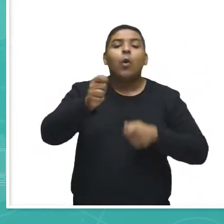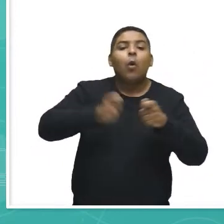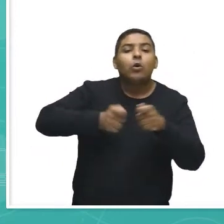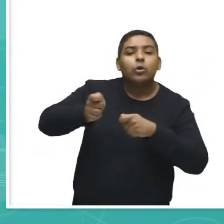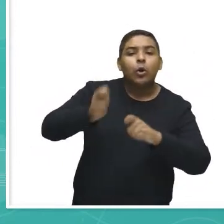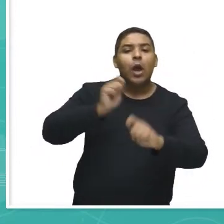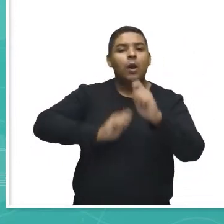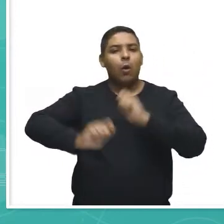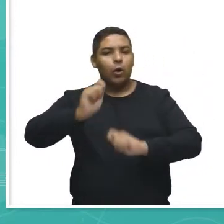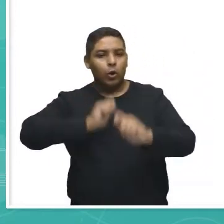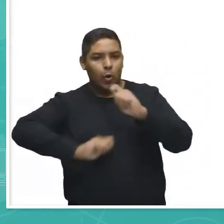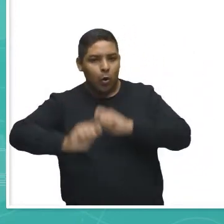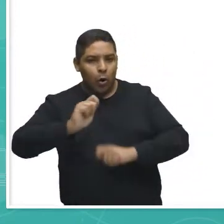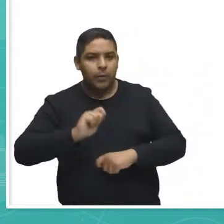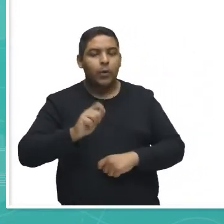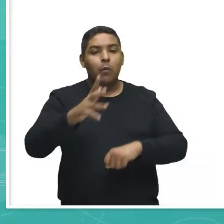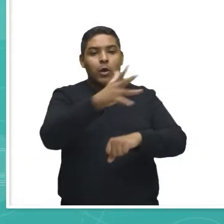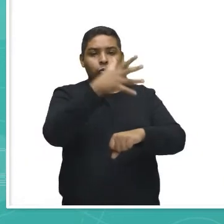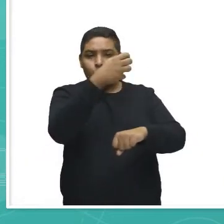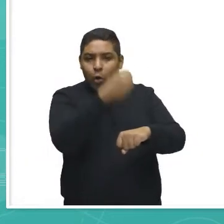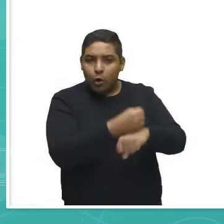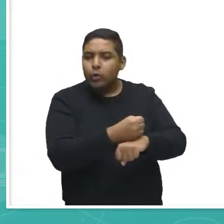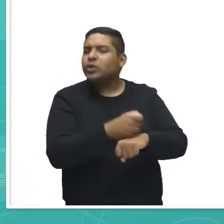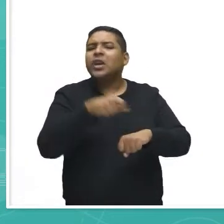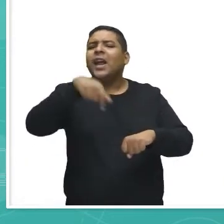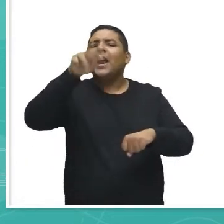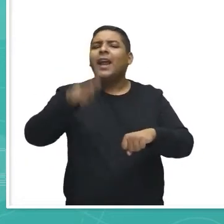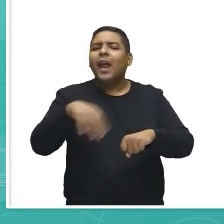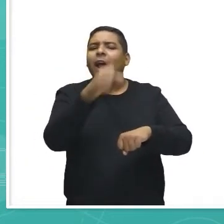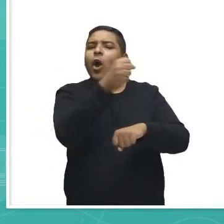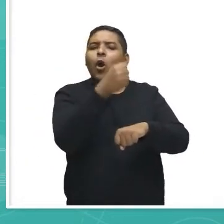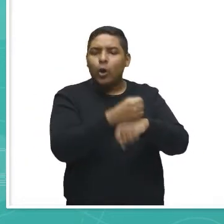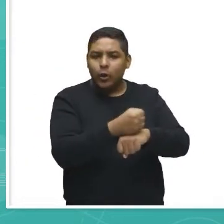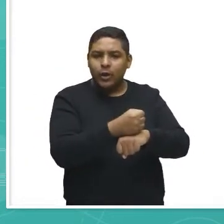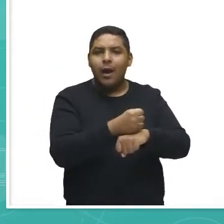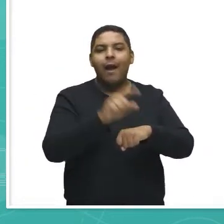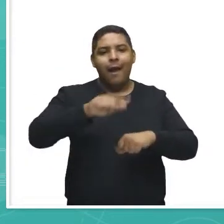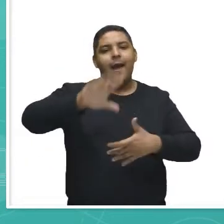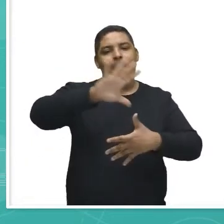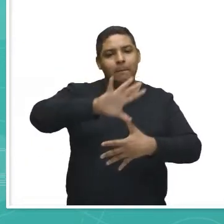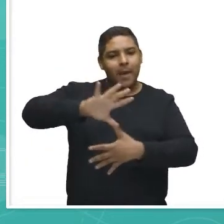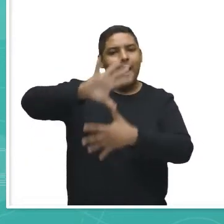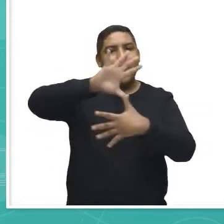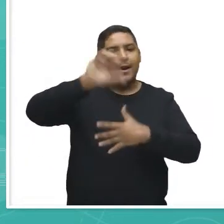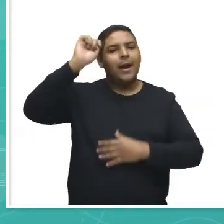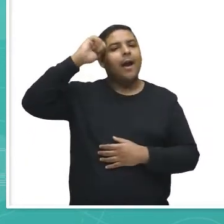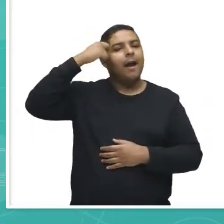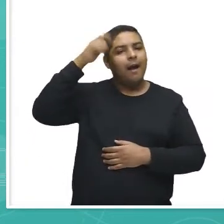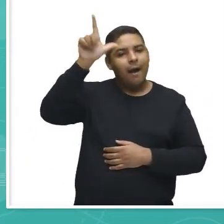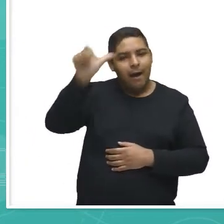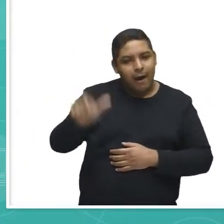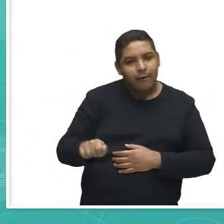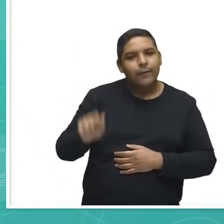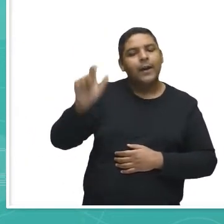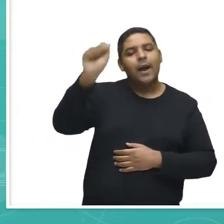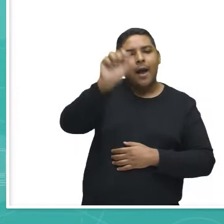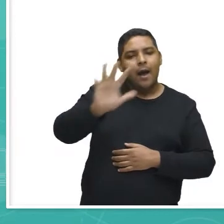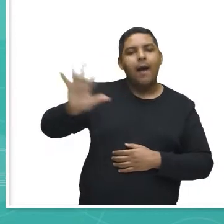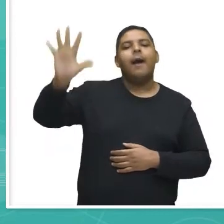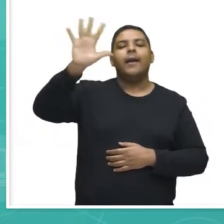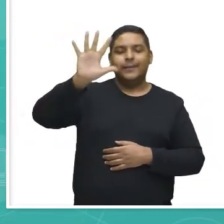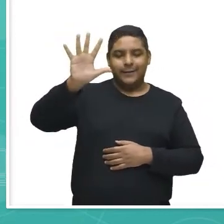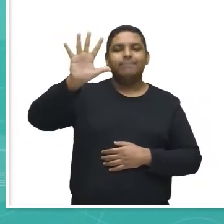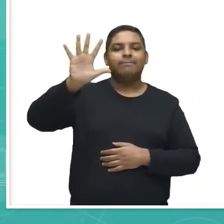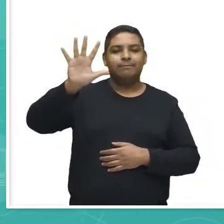através do quê? Das colônias. Quem eram as colônias nessa época? A América, a África, a Ásia. E eles acabaram explorando o